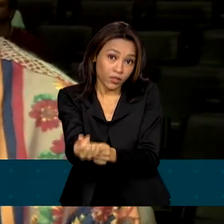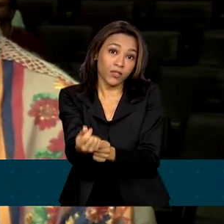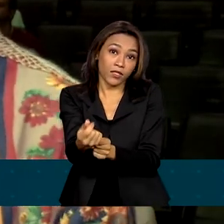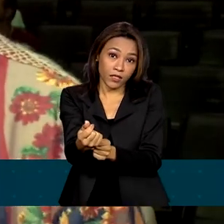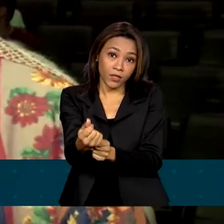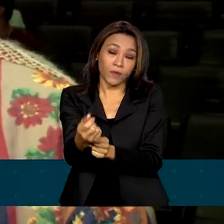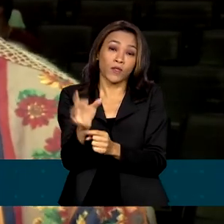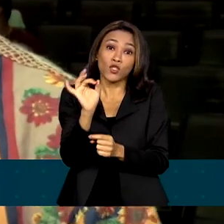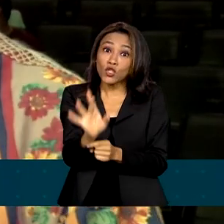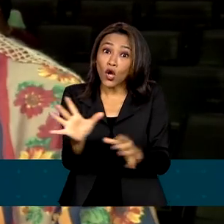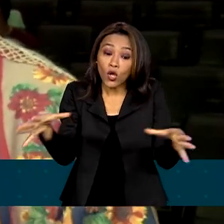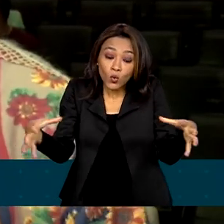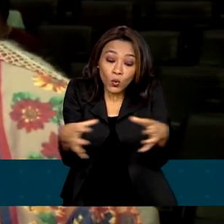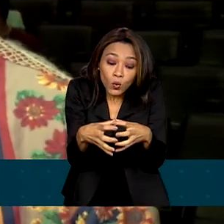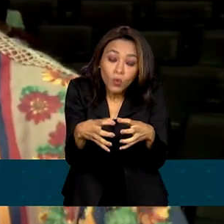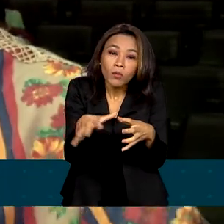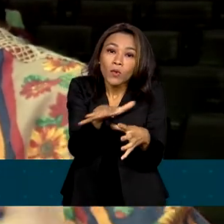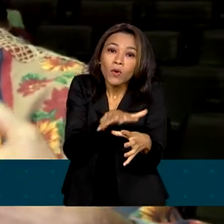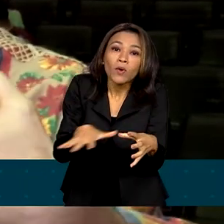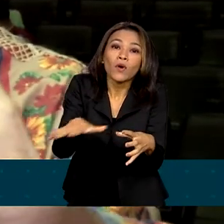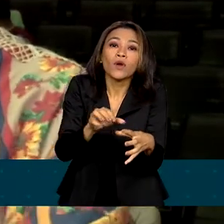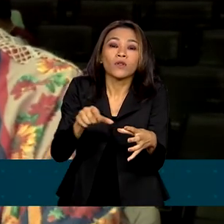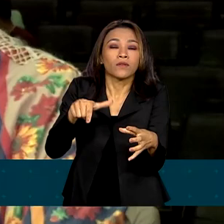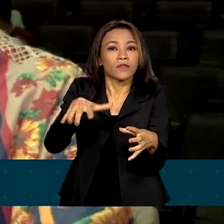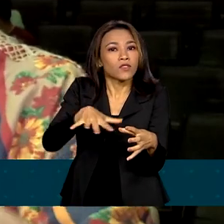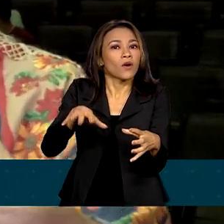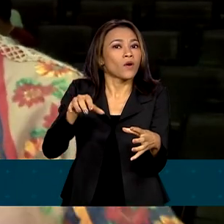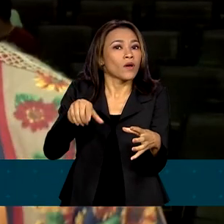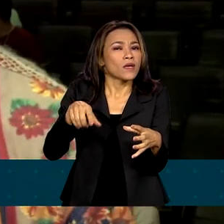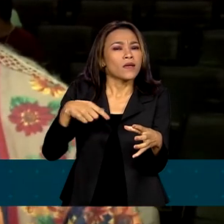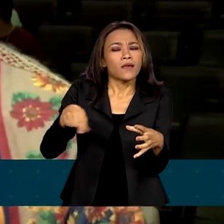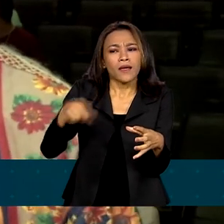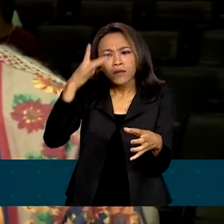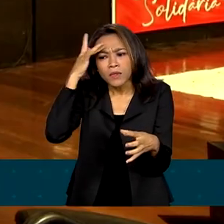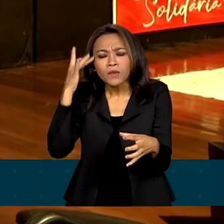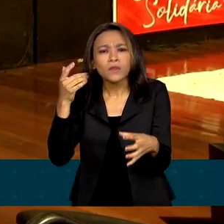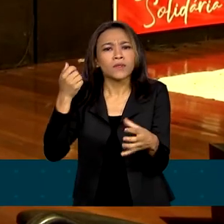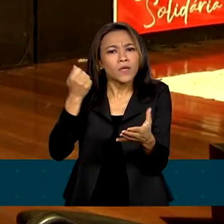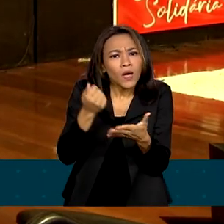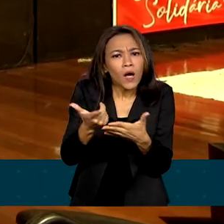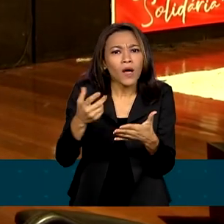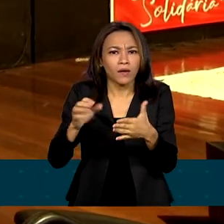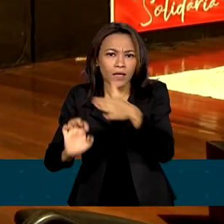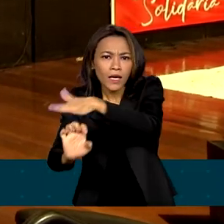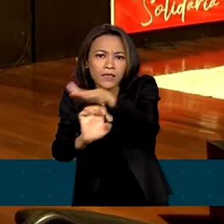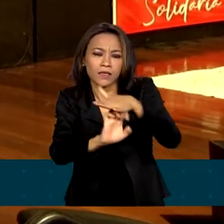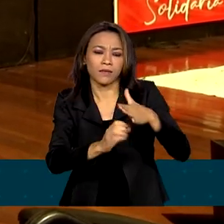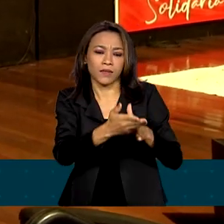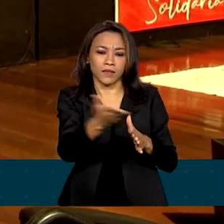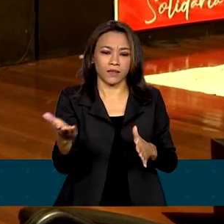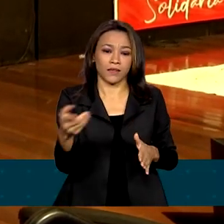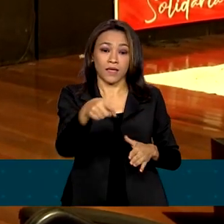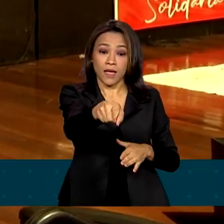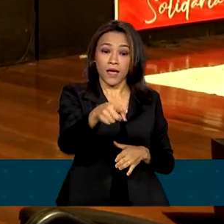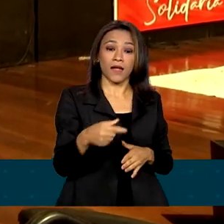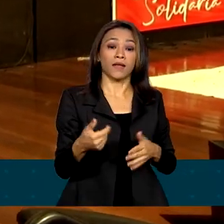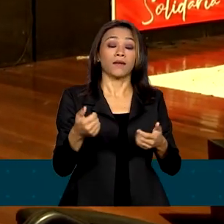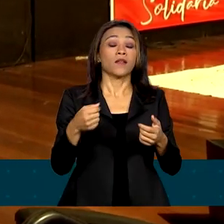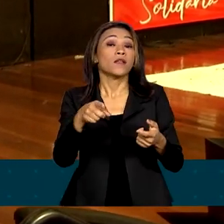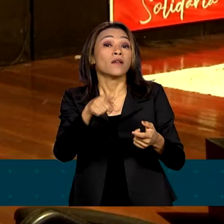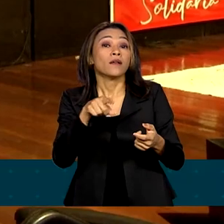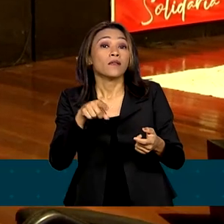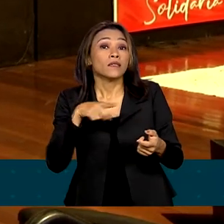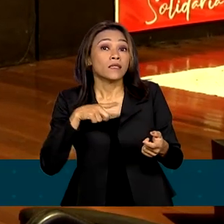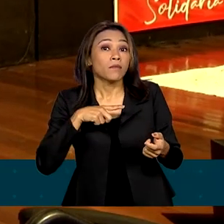só funciona ali, naquele bairro, para que as pessoas comprem essas empresas locais. Fomentar formatos existentes e também aqueles